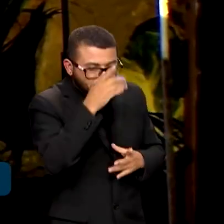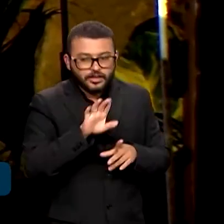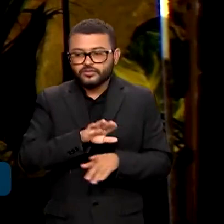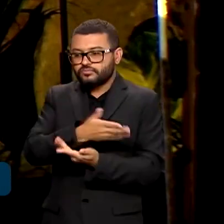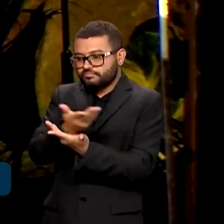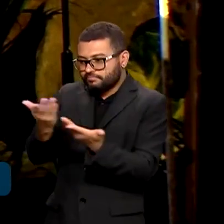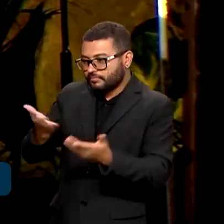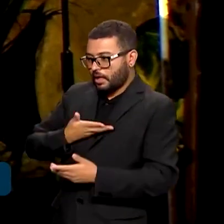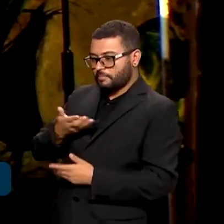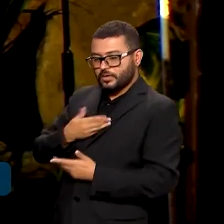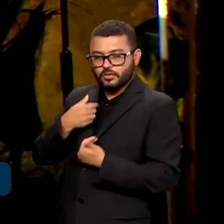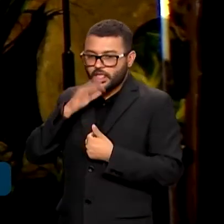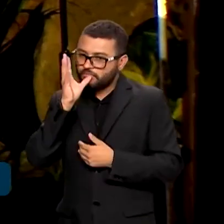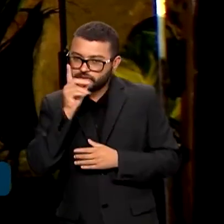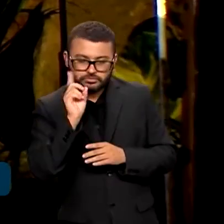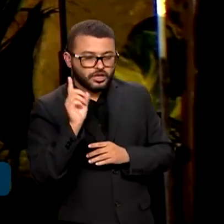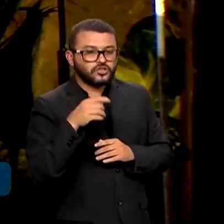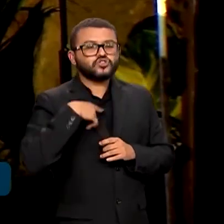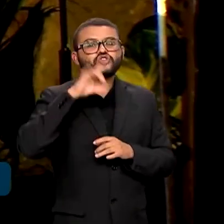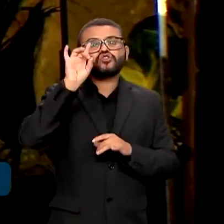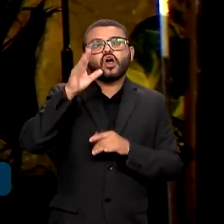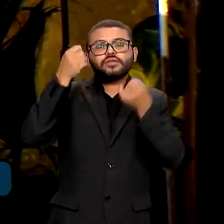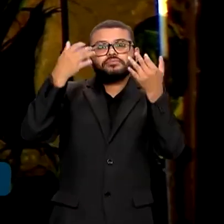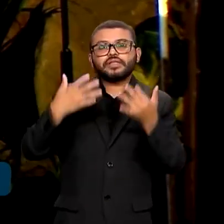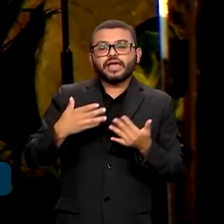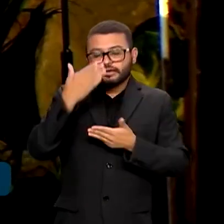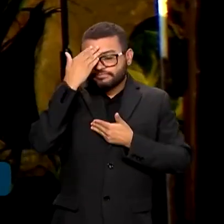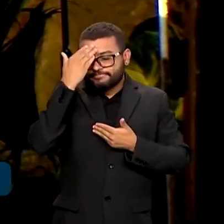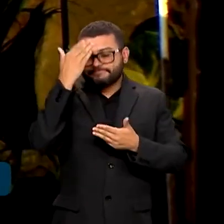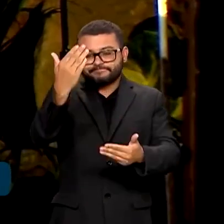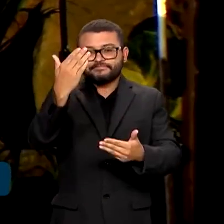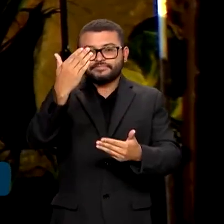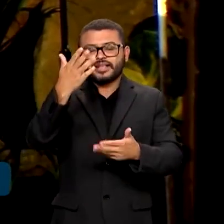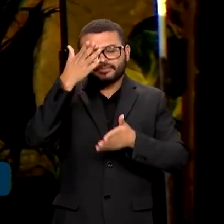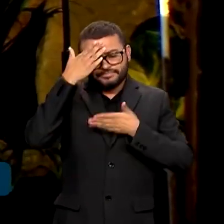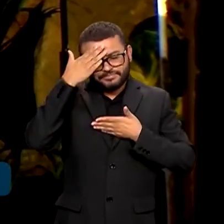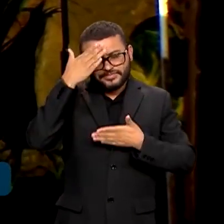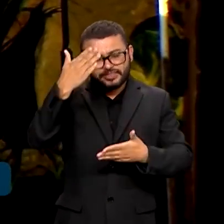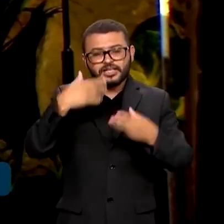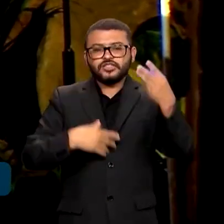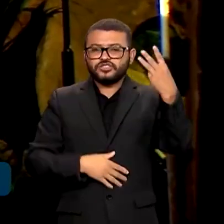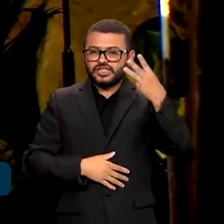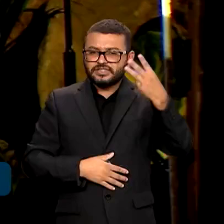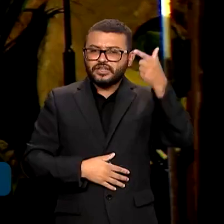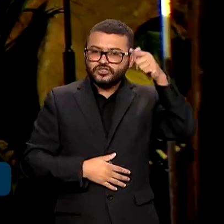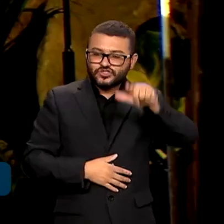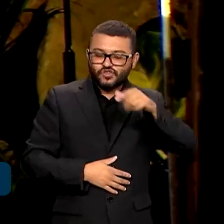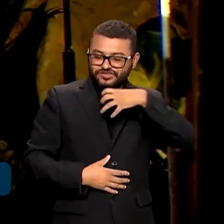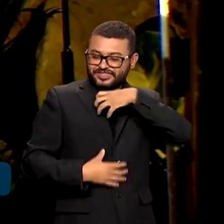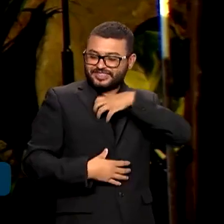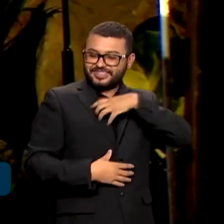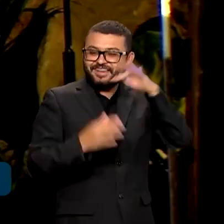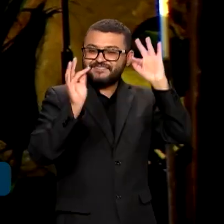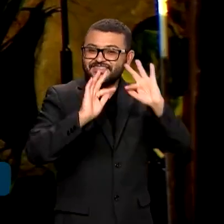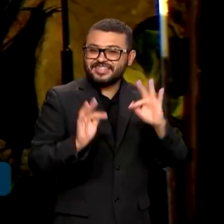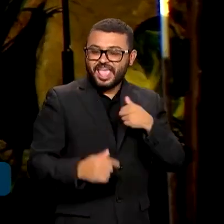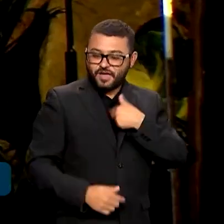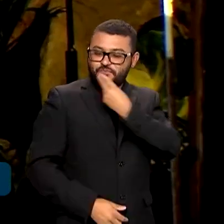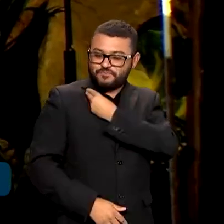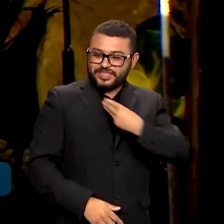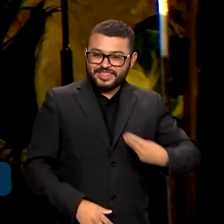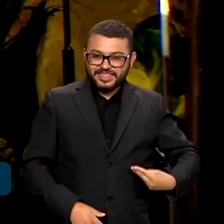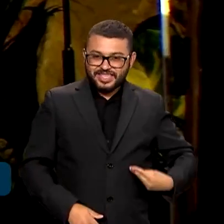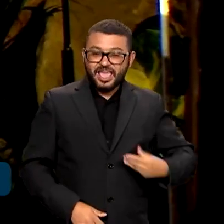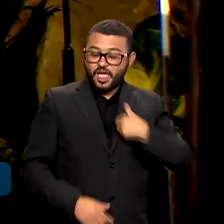amigos que estão aqui. Eu só tenho mesmo é que agradecer de pela terceira vez ter a alegria de ser a ministra do